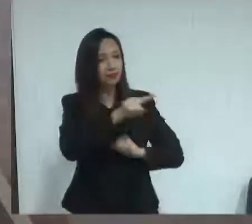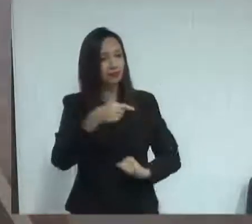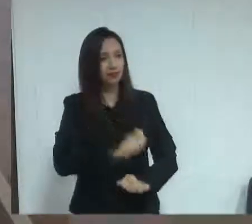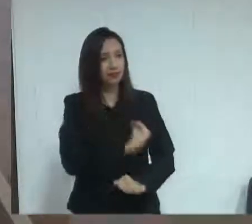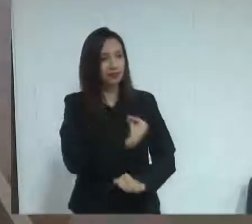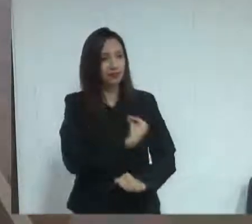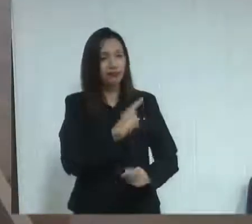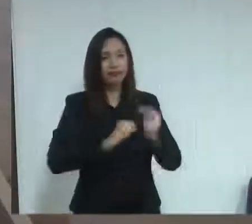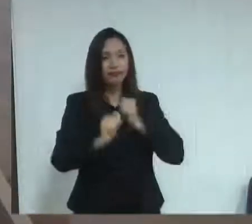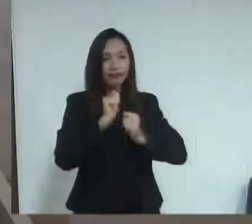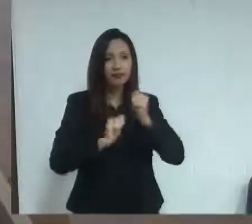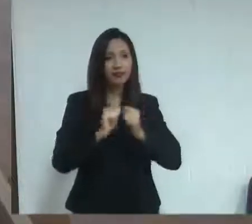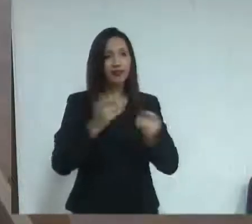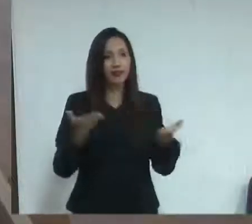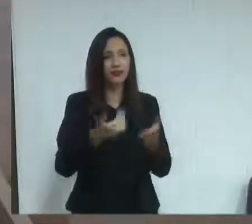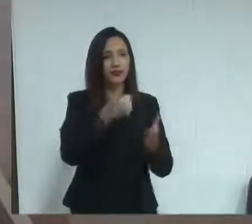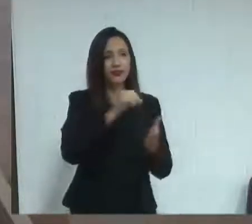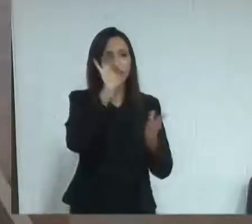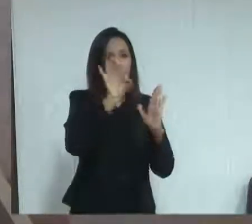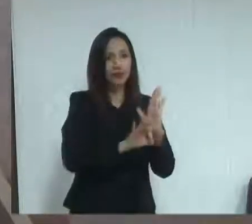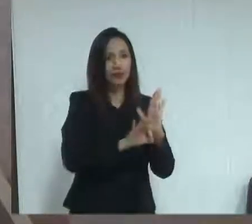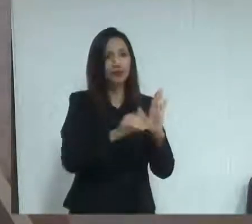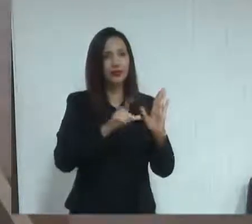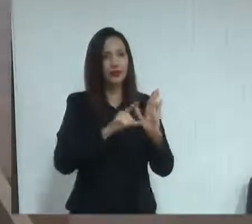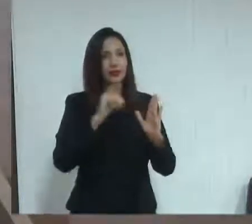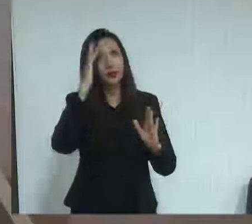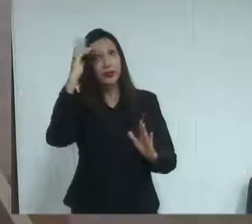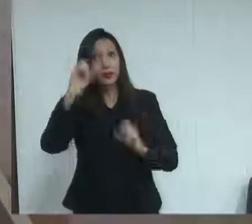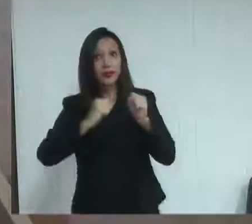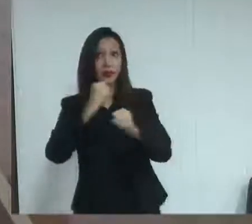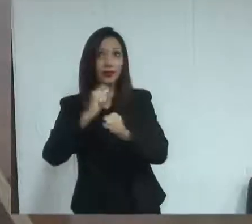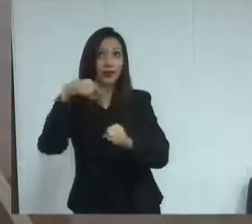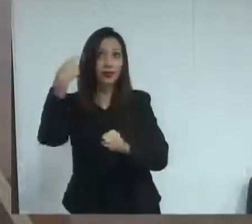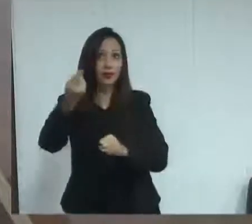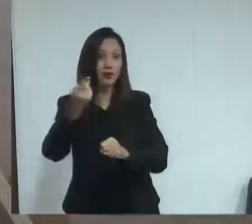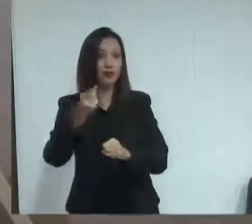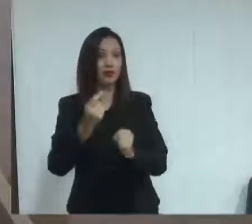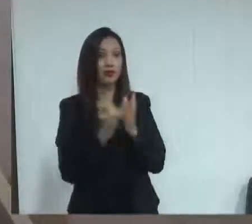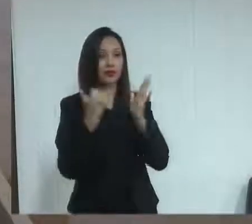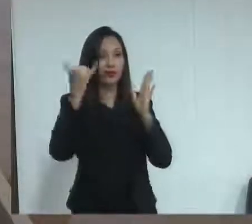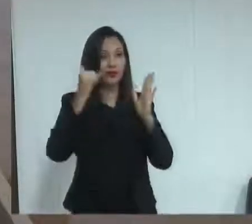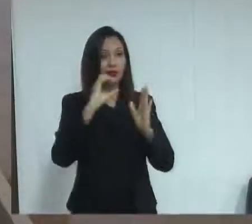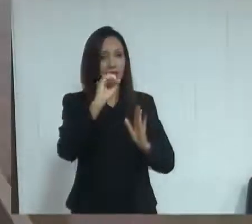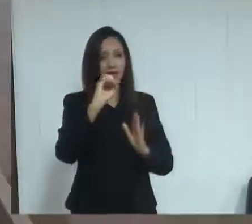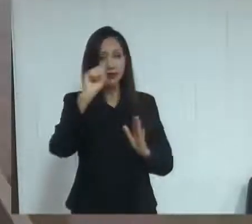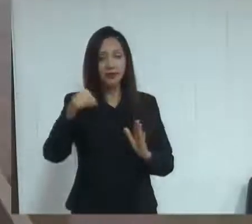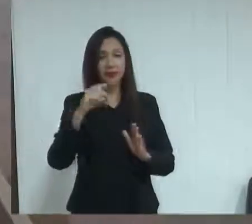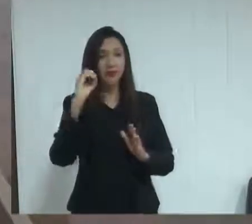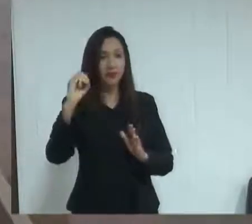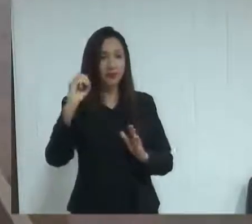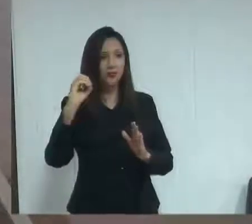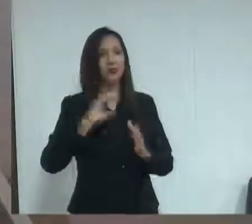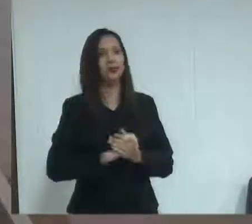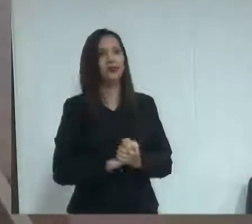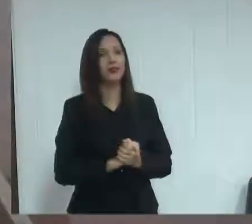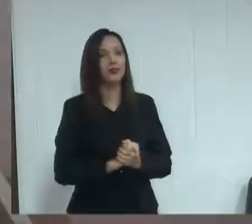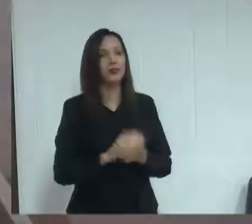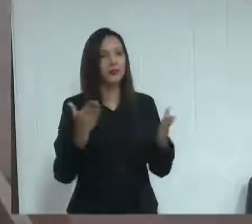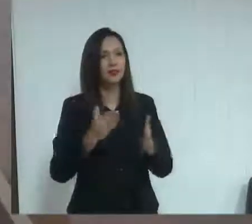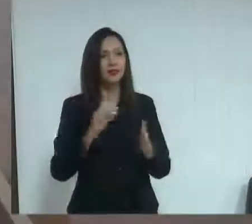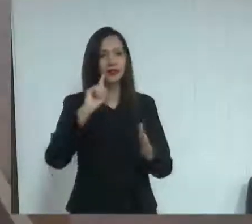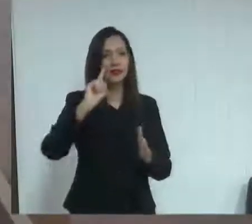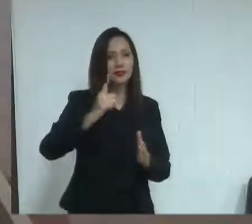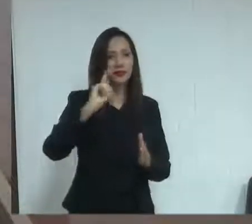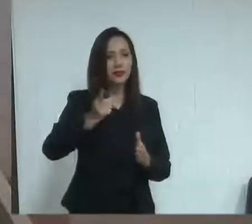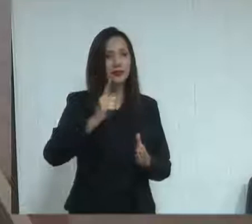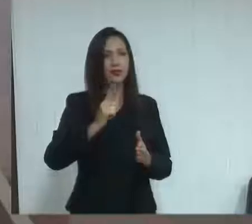realidade. É fato que o prefeito pode dar 10%. Vamos imaginar o ano que vem. A inflação é 0%. Paguei R$1.000 de imposto esse ano. Vai ser 1.000 ano que vem